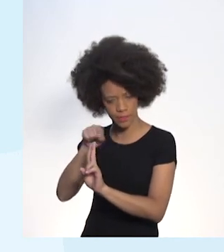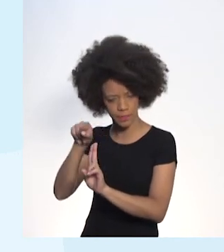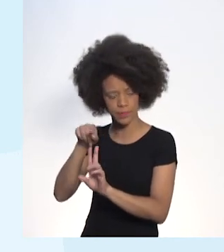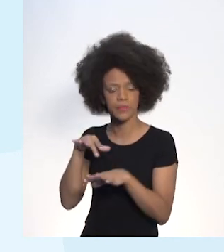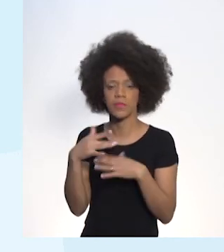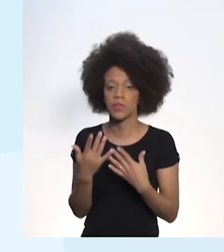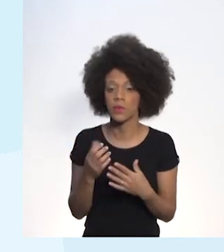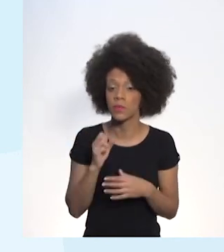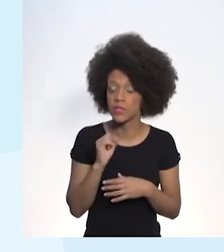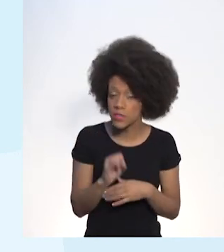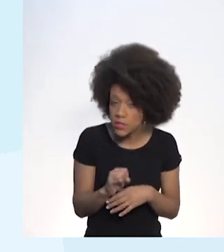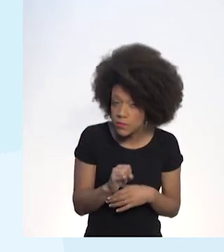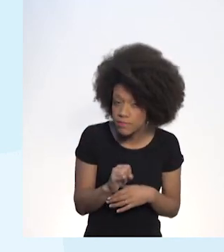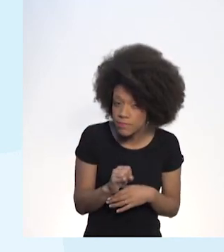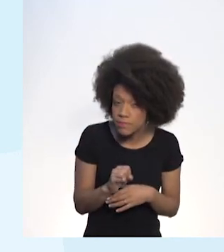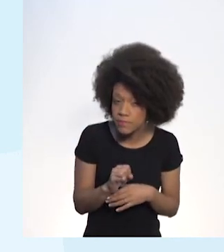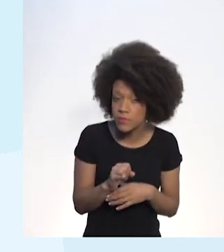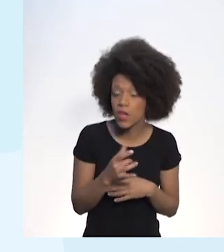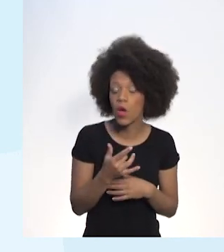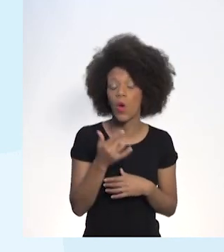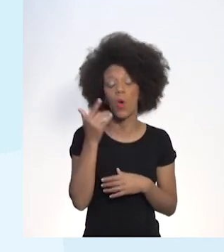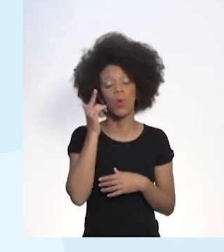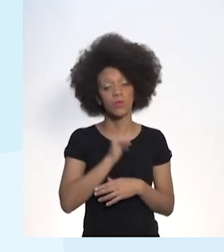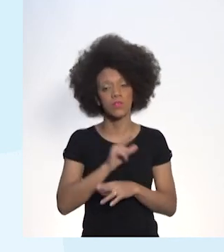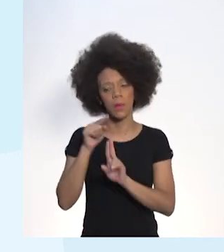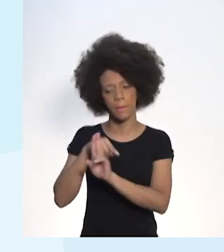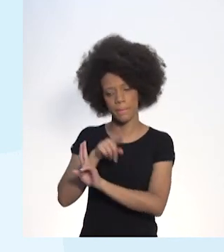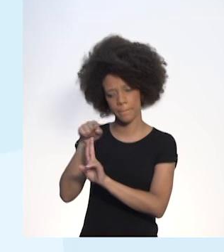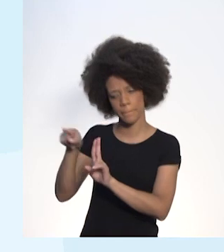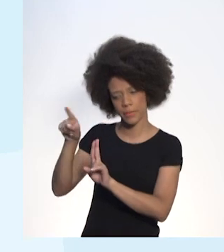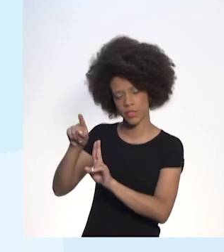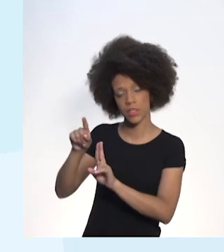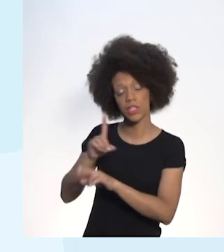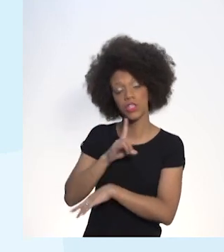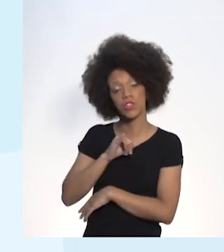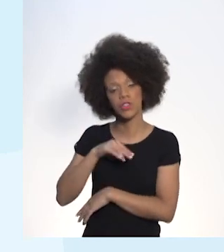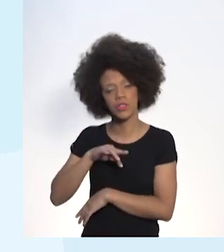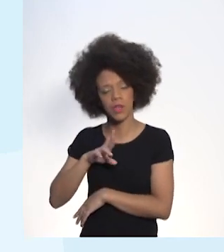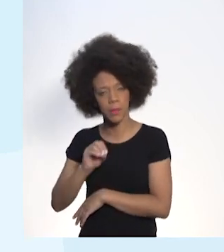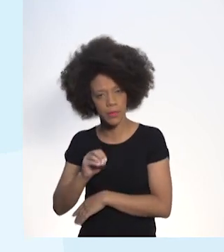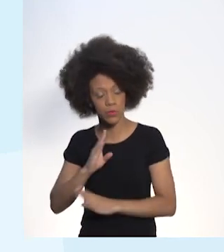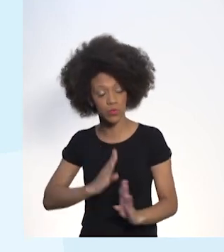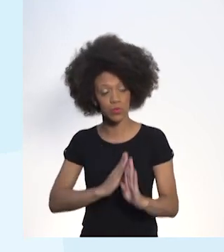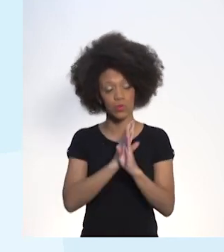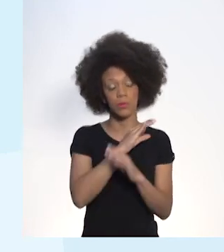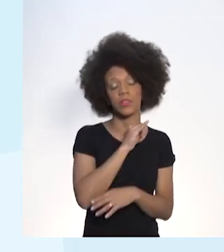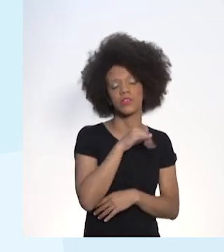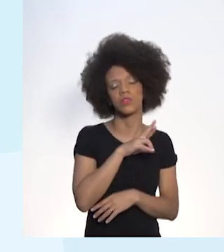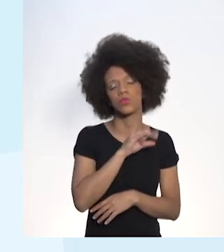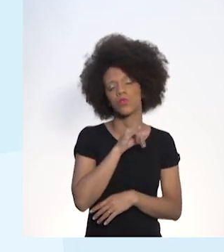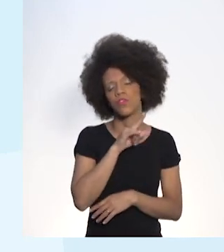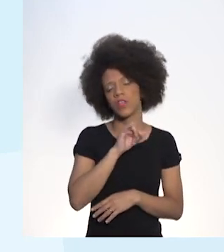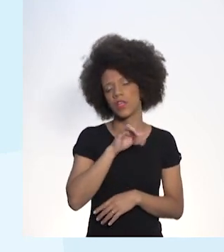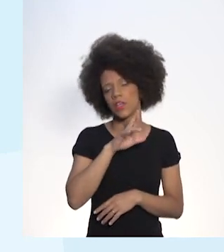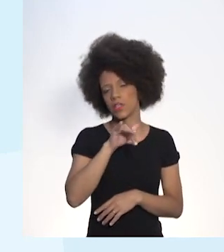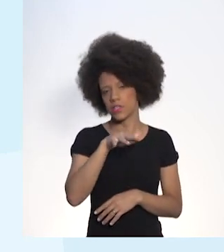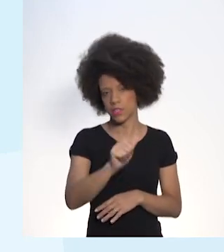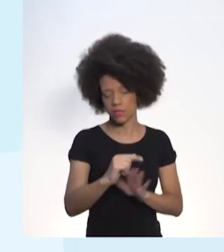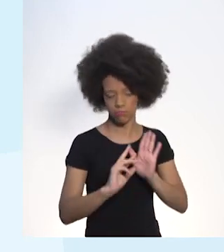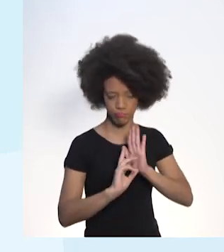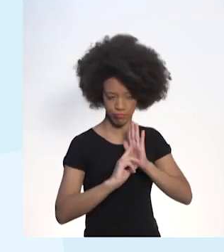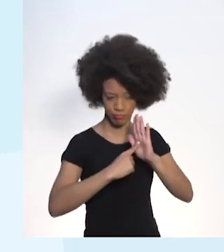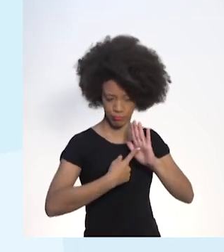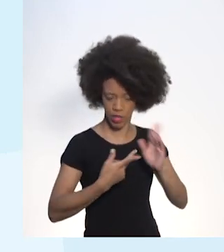e a e o π, a gente chega na circunferência, né? Fazendo as Isso. contas inversas, né? Fazendo